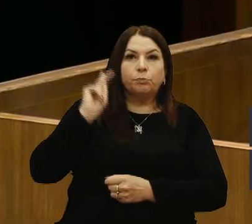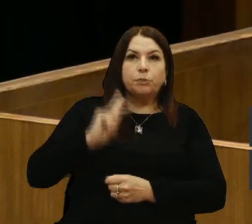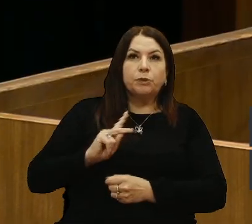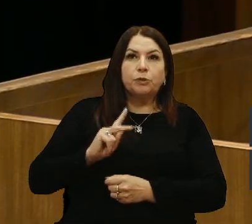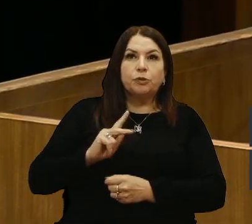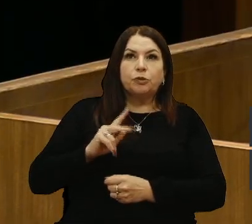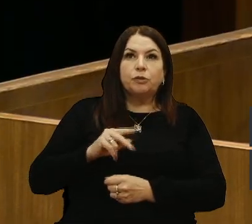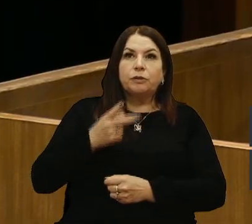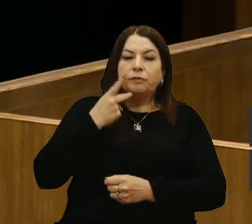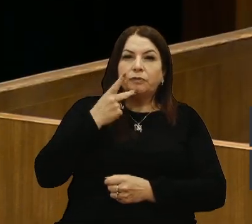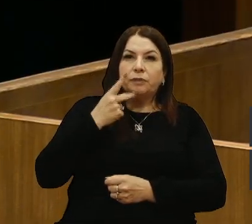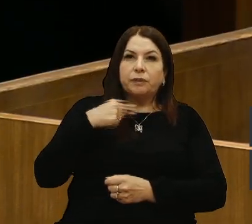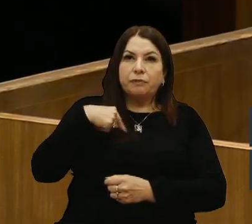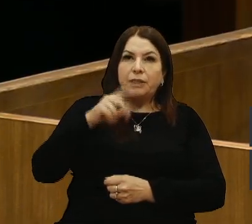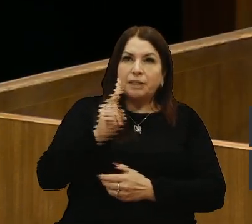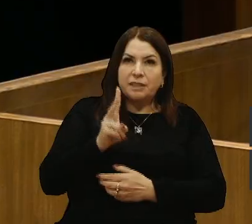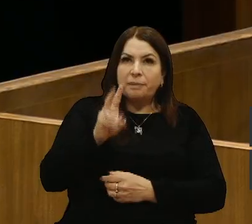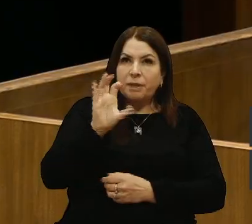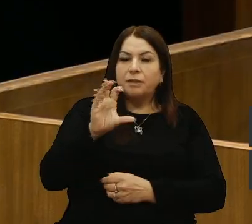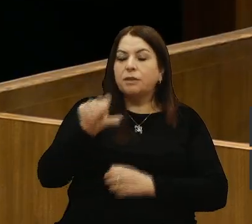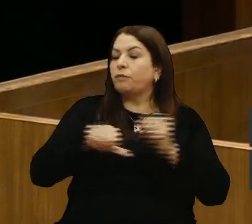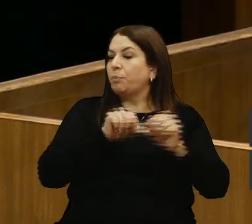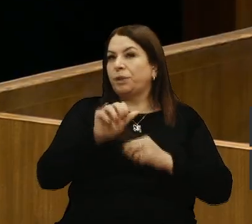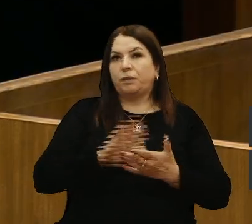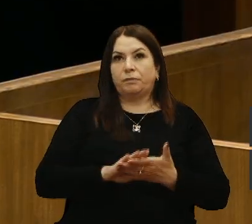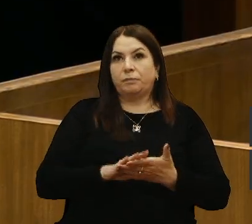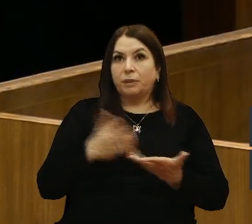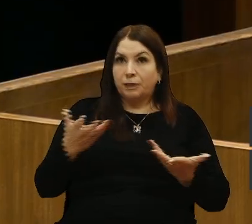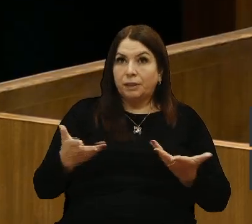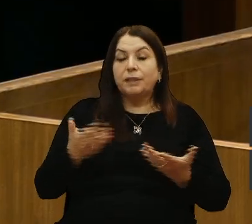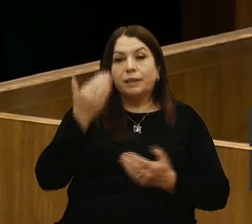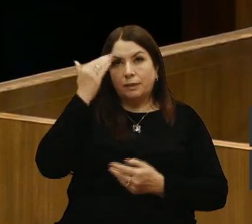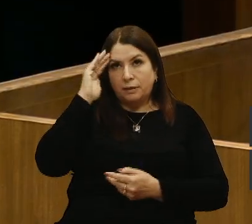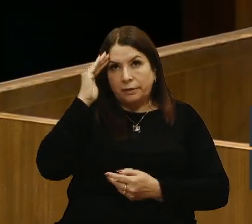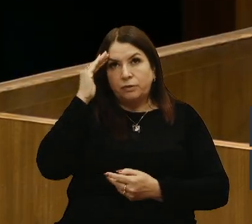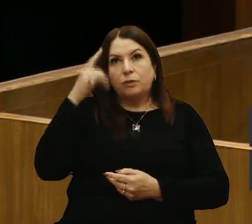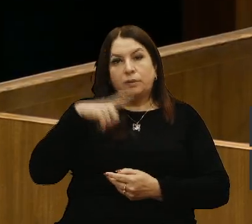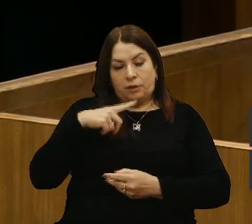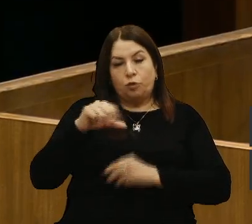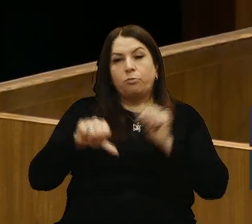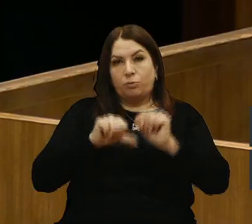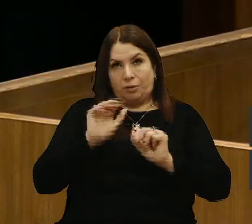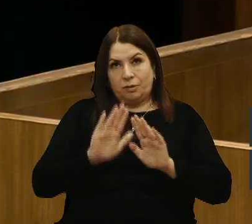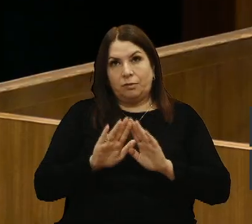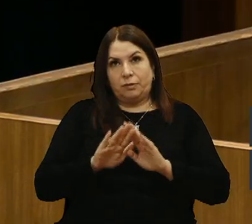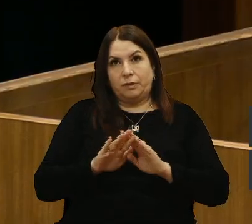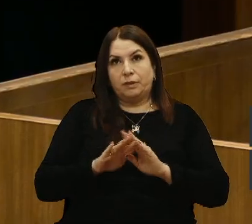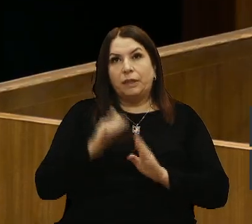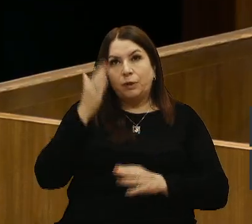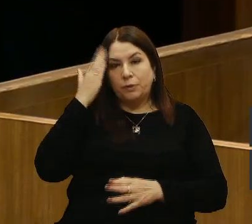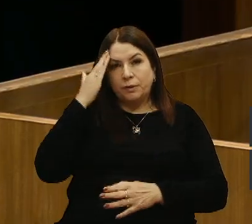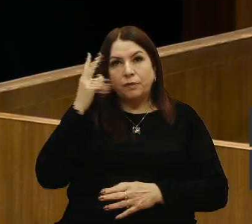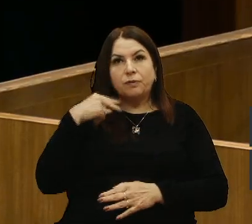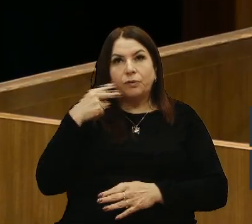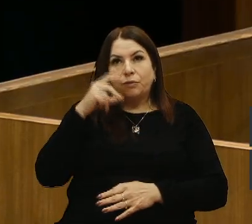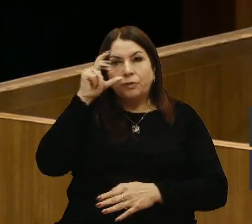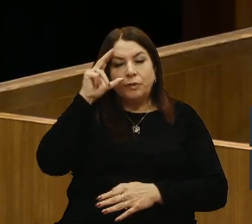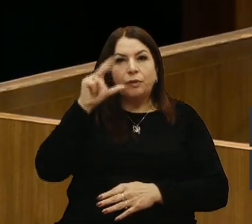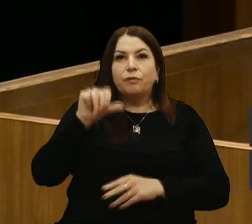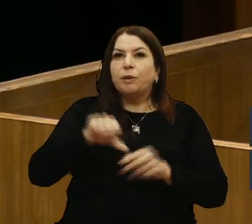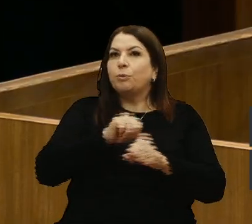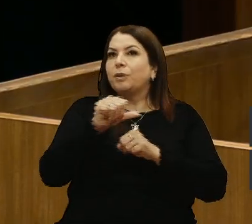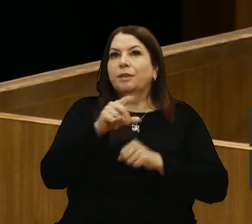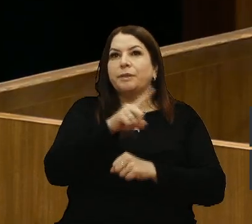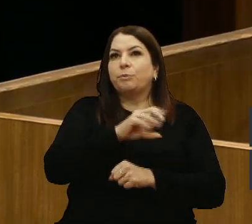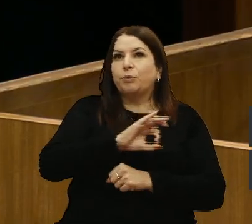chegada a mim que disse vai ser sempre assim, não vai mudar. Mas não, a gente entende que tem como mudar. E eu sei, vereadora Sandra, que a gente não vai mudar